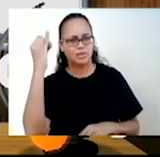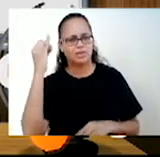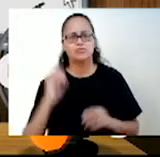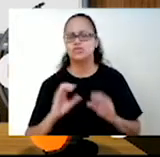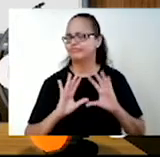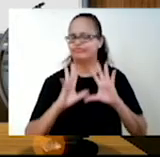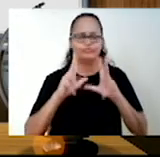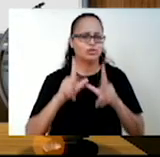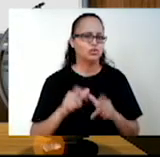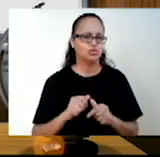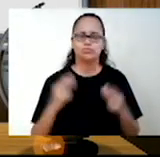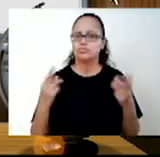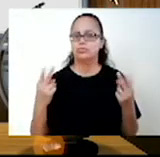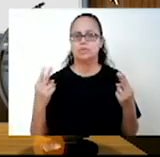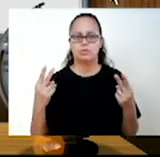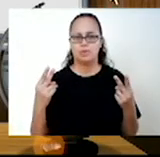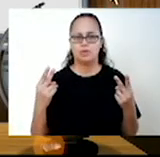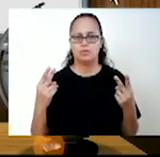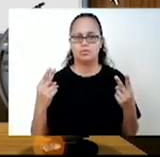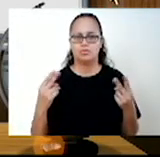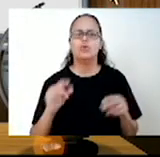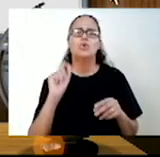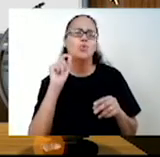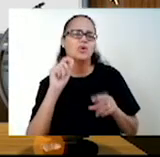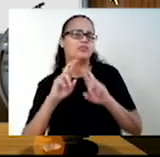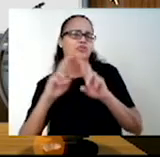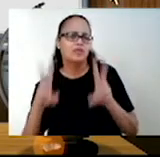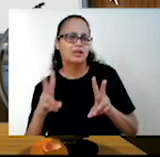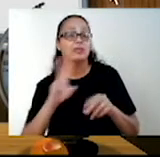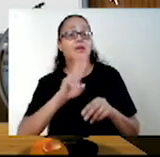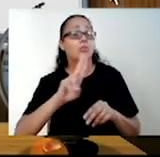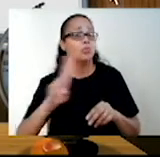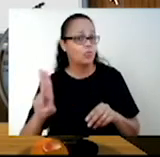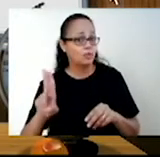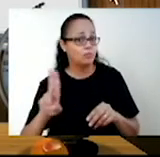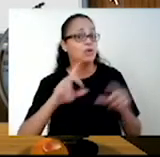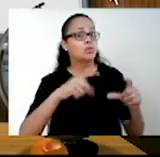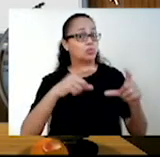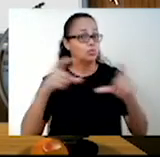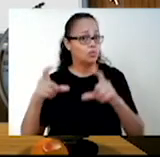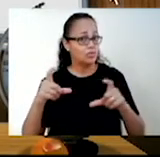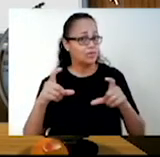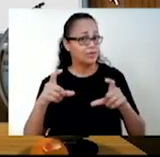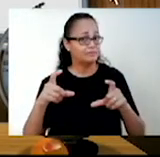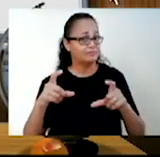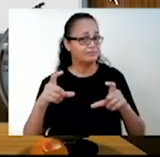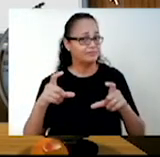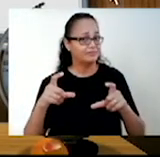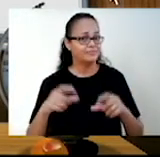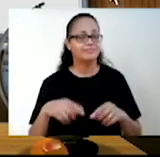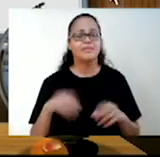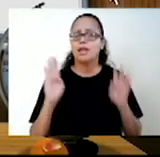tufão, ciclone tropical é tudo a mesma coisa. O que diferencia é o nome conforme o lugar onde o fenômeno está localizado.